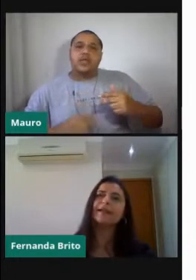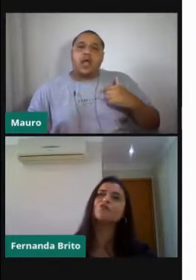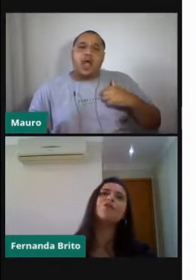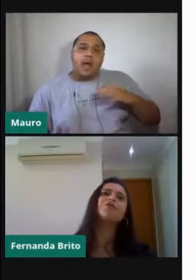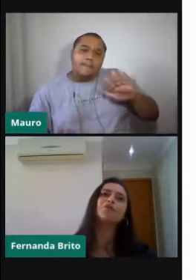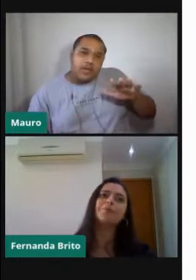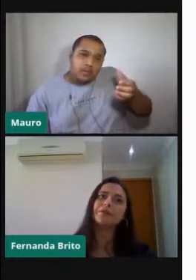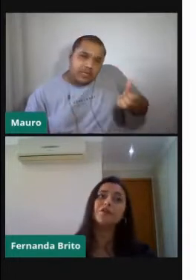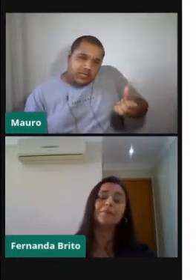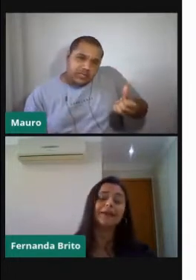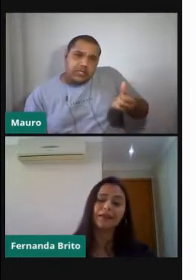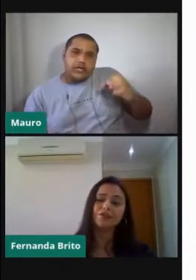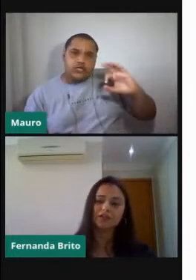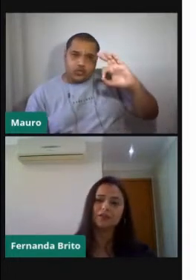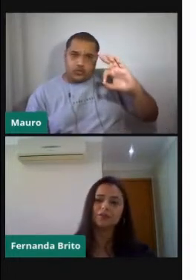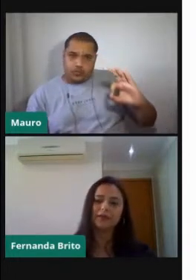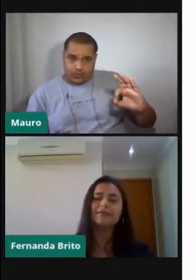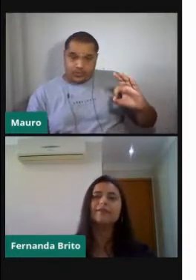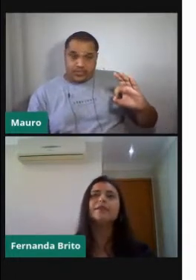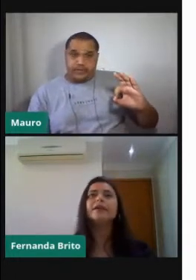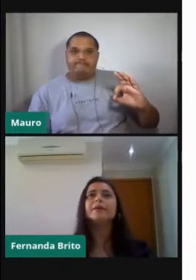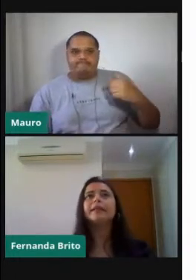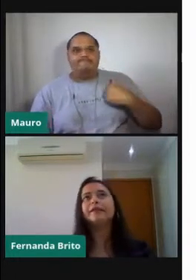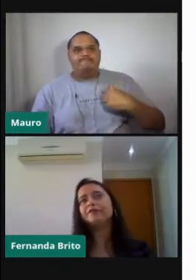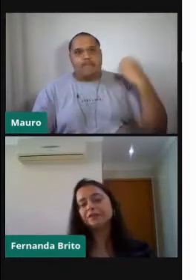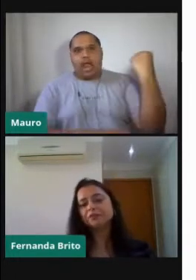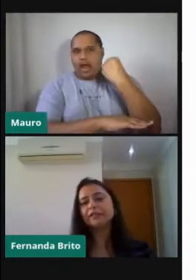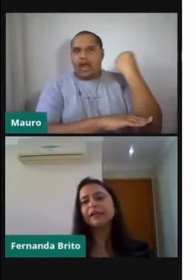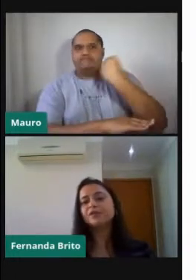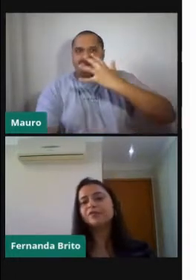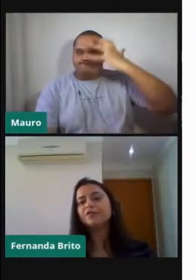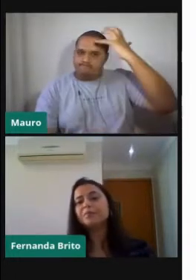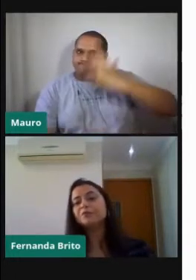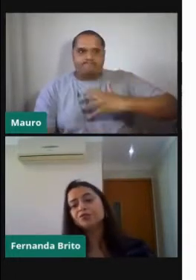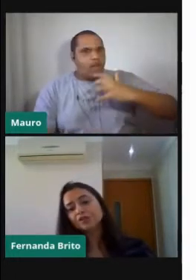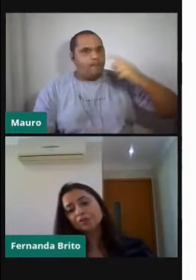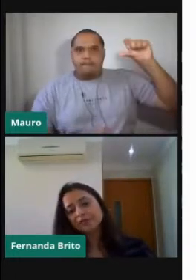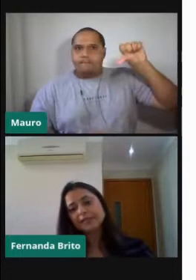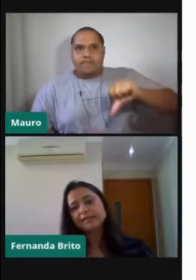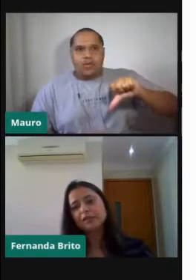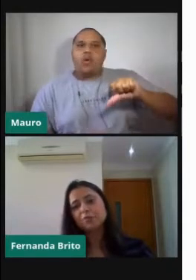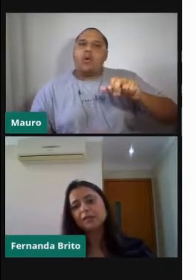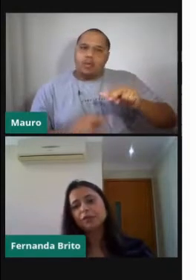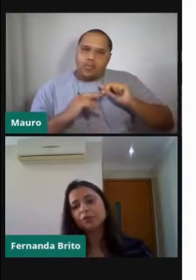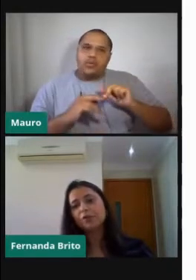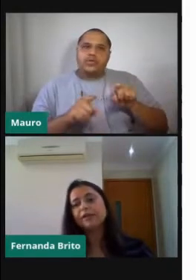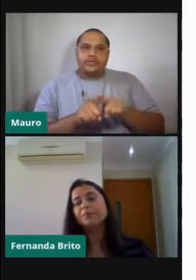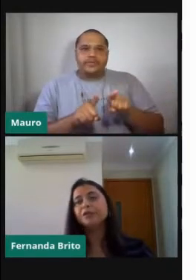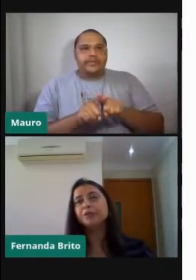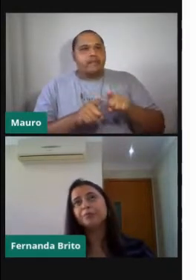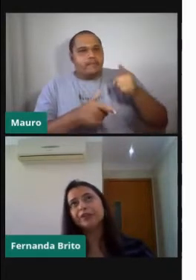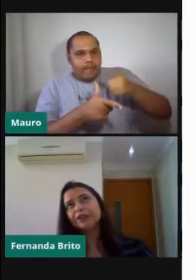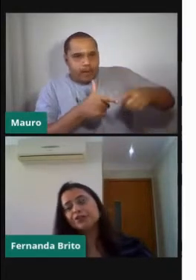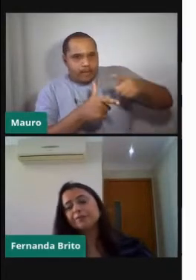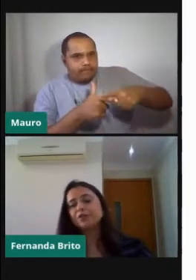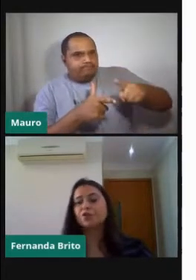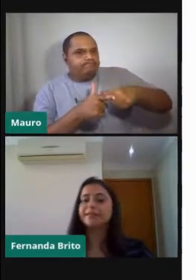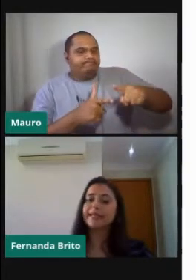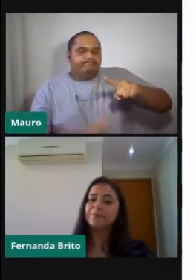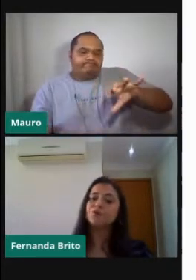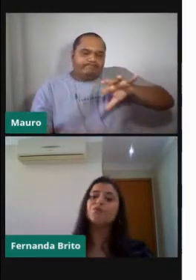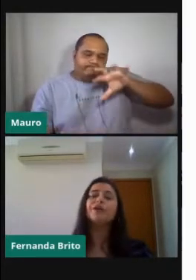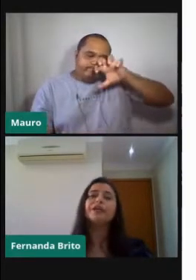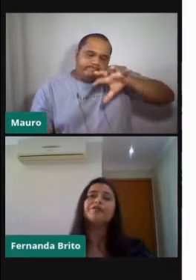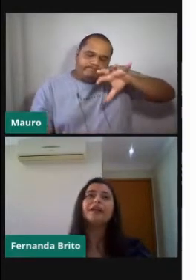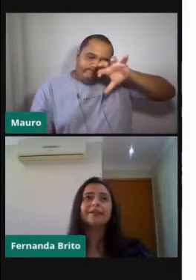desses pacientes vão evoluir para a forma crítica da doença, levando, né, ao desenvolvimento de insuficiência respiratória, podendo progredir para